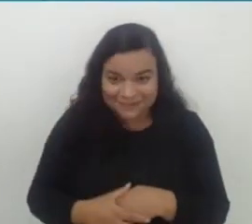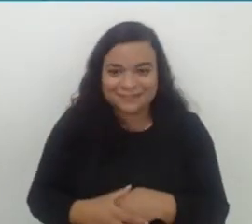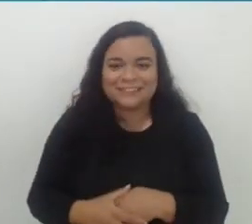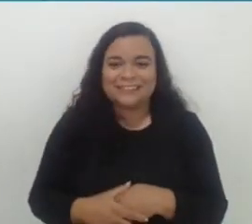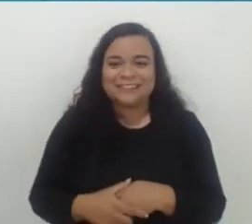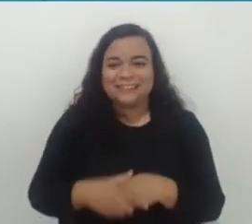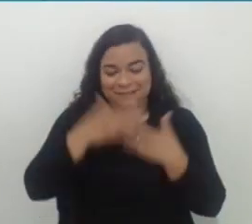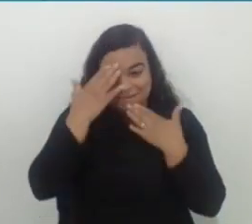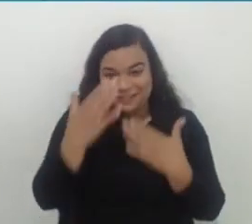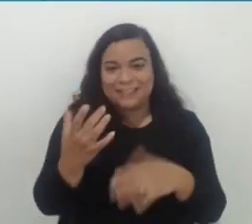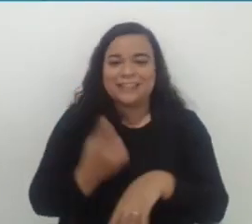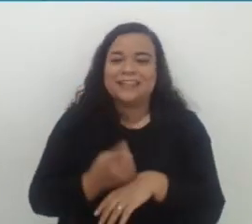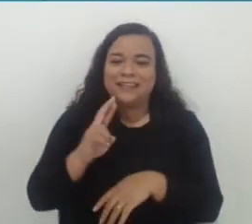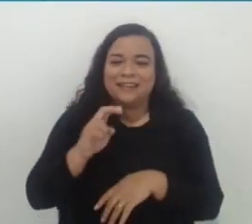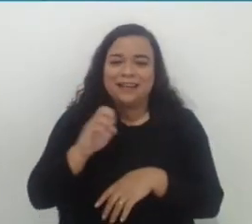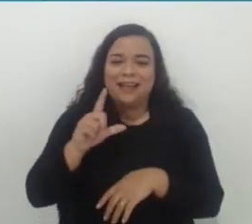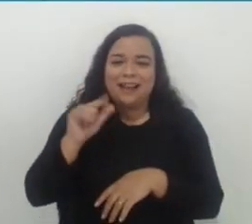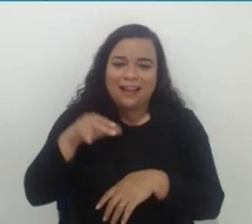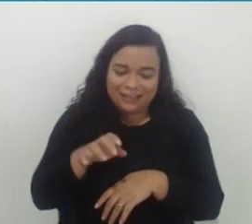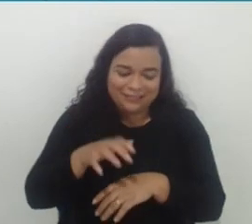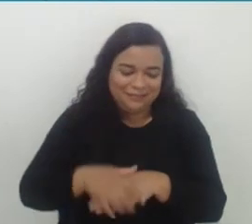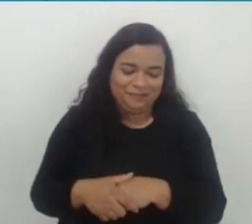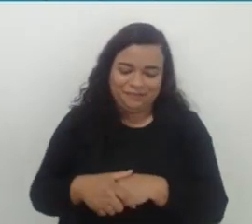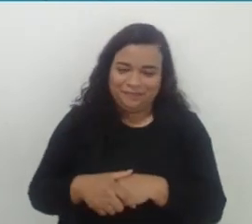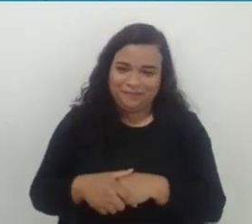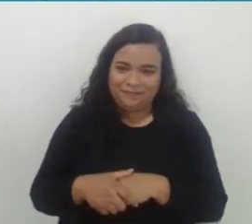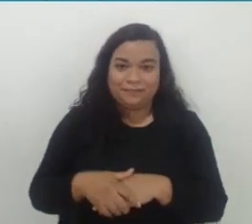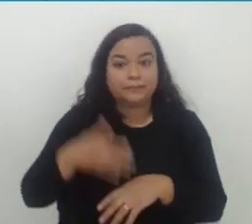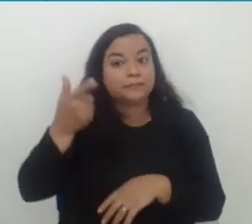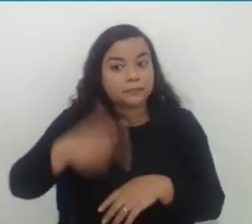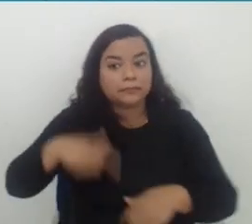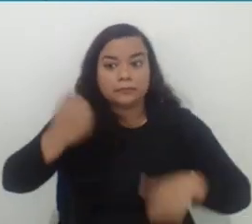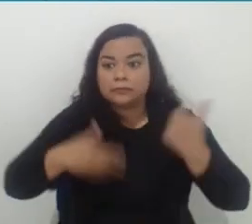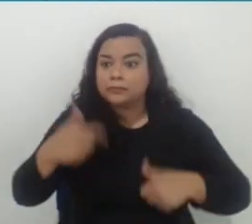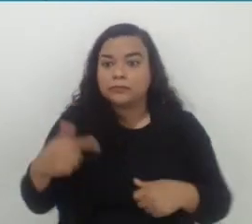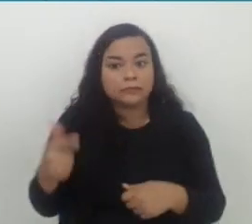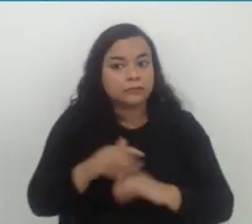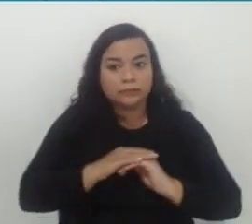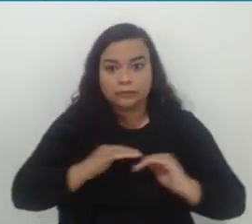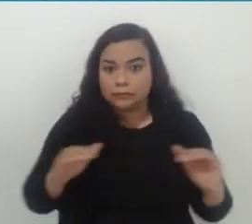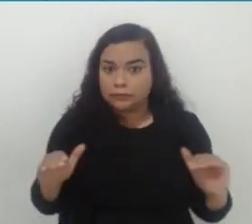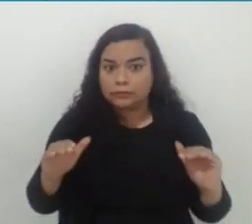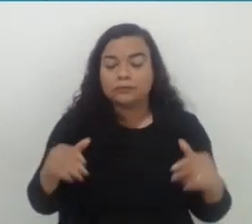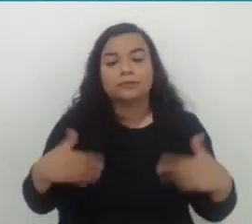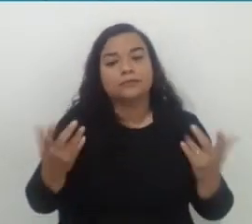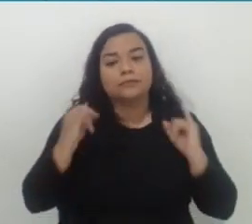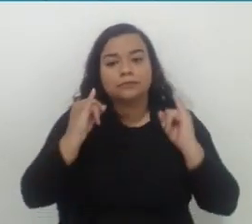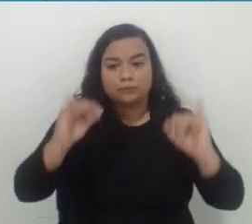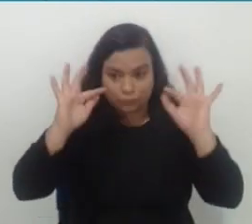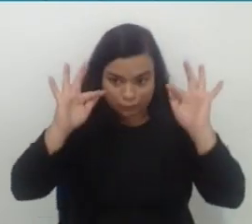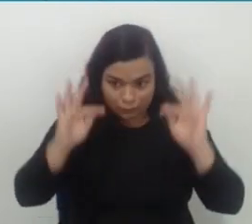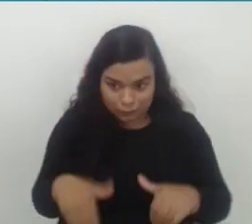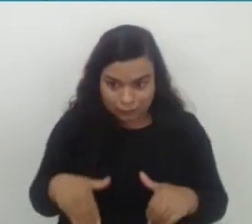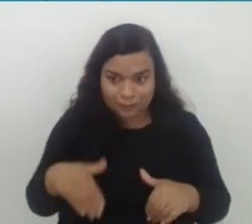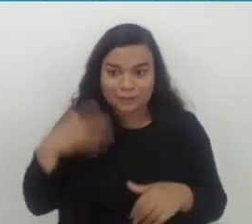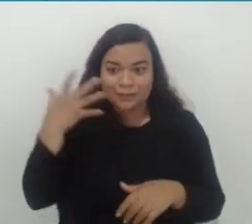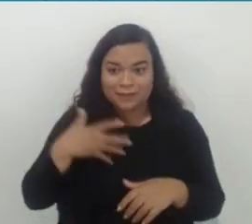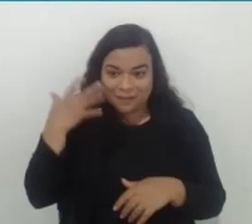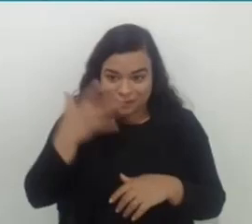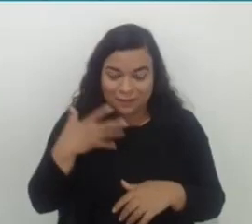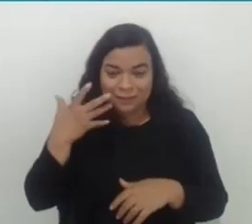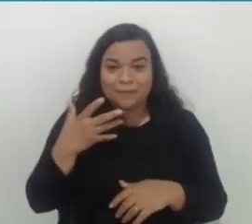Obrigada, doutora Elaine. Nada mais a dizer. Declaro encerrada a presente sessão